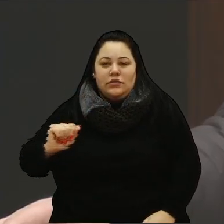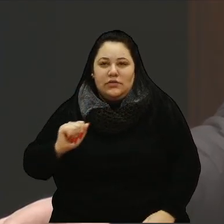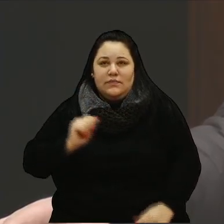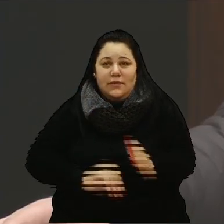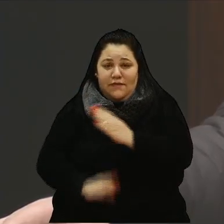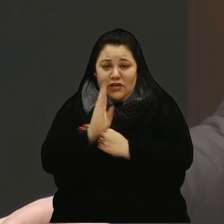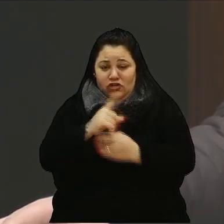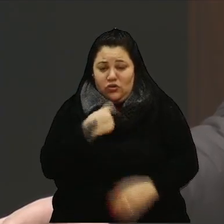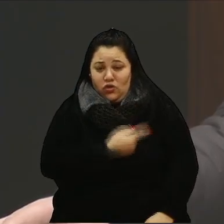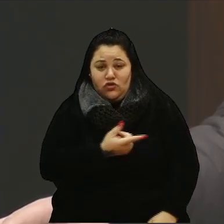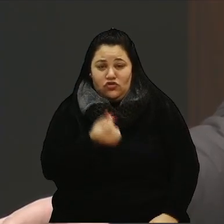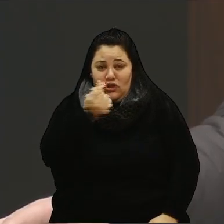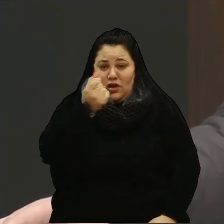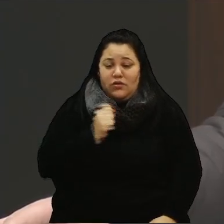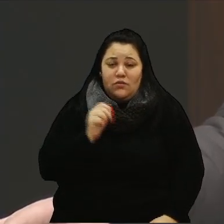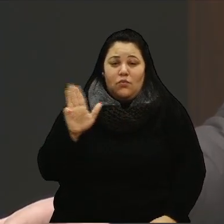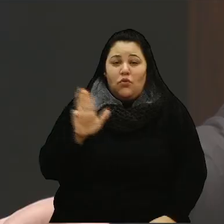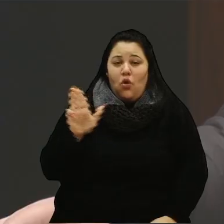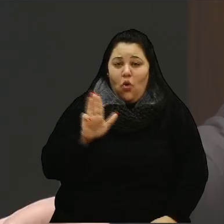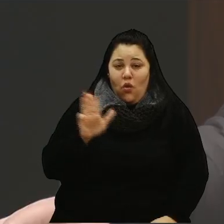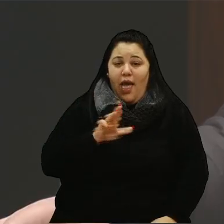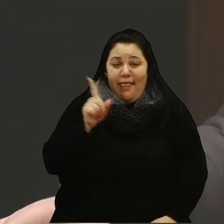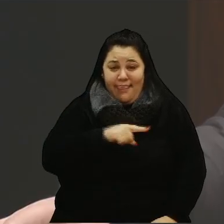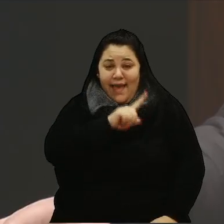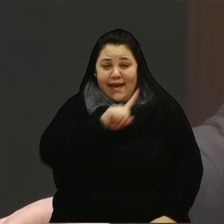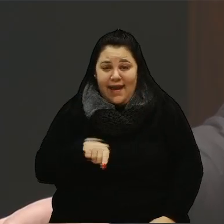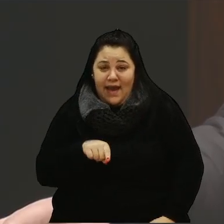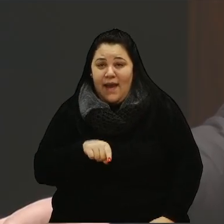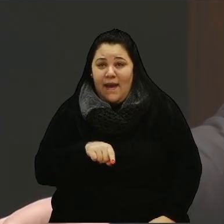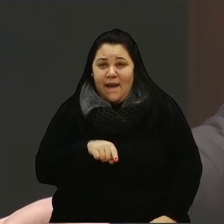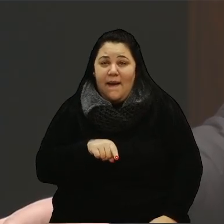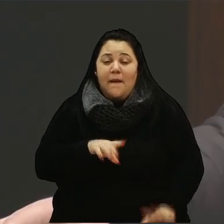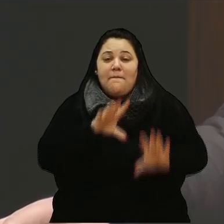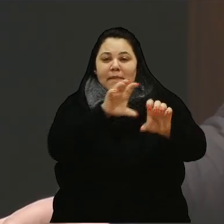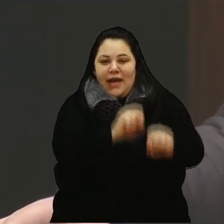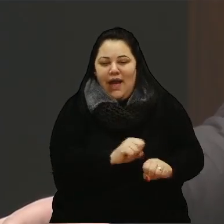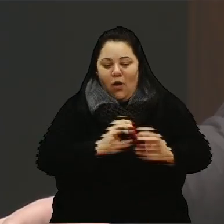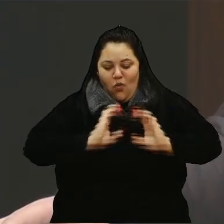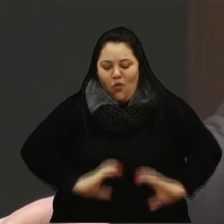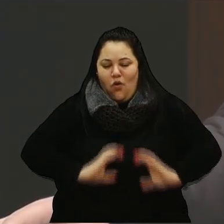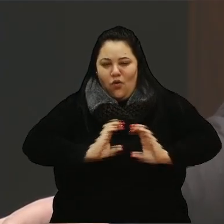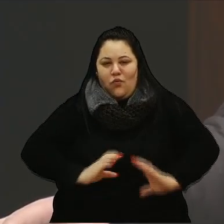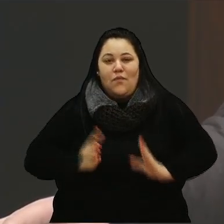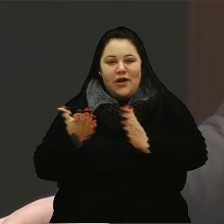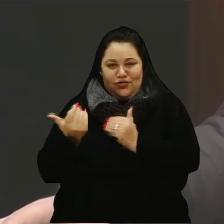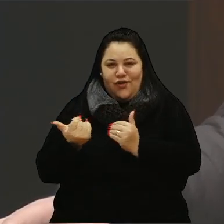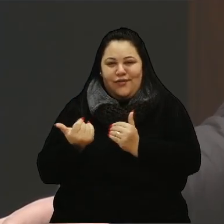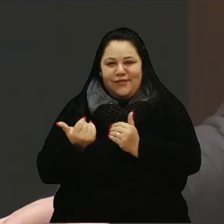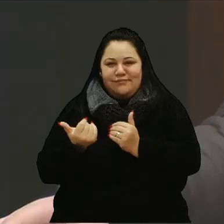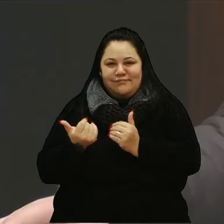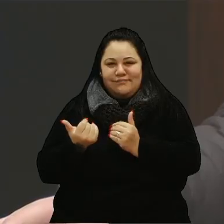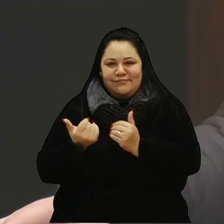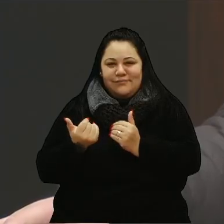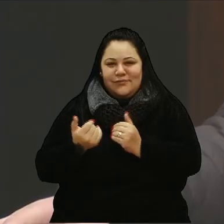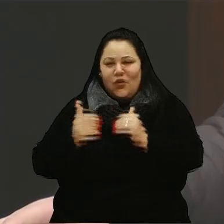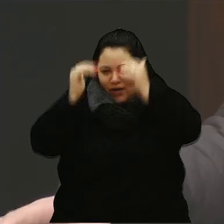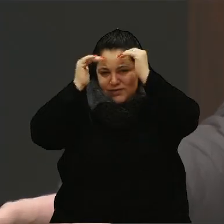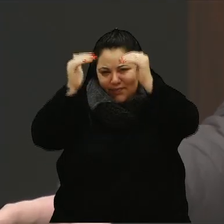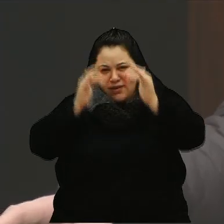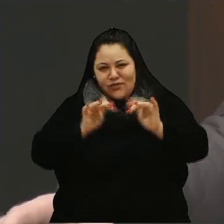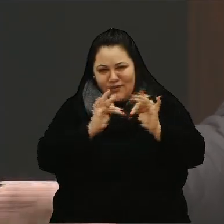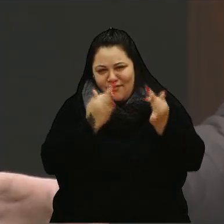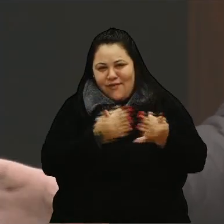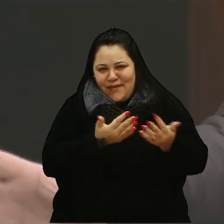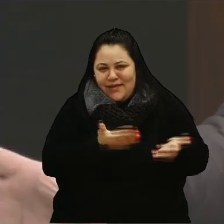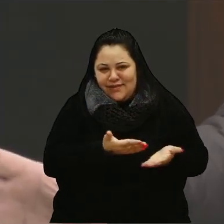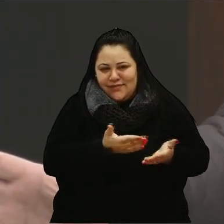com o nosso dinheiro, para o Lula negar, buscar o corpo de uma jovem, dando dignidade à família, pelo menos nessa hora, da dor, e Itamaraty